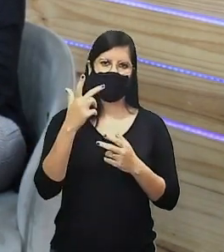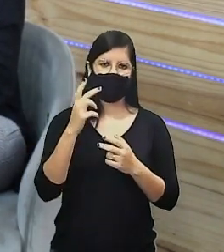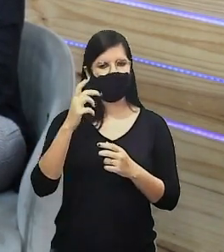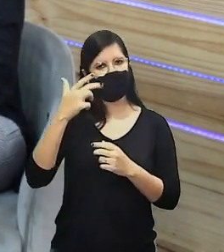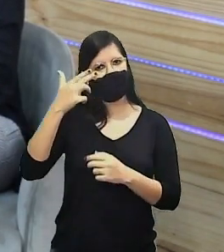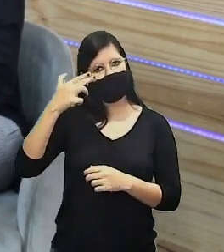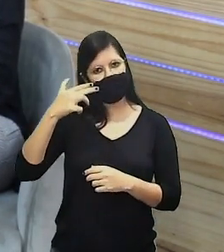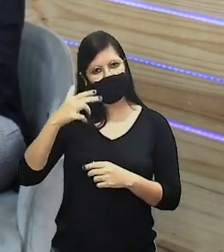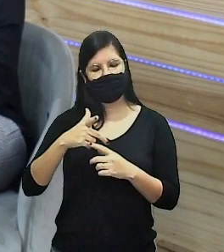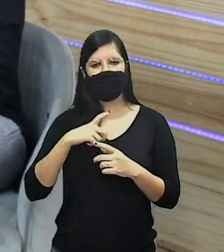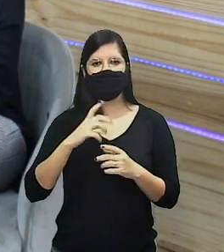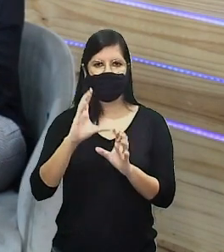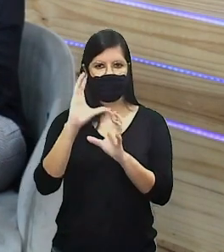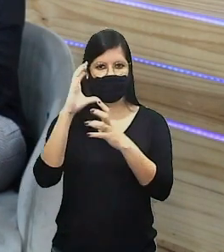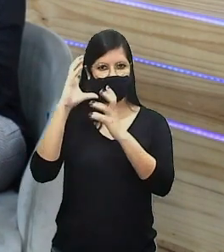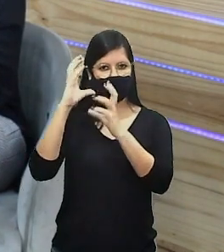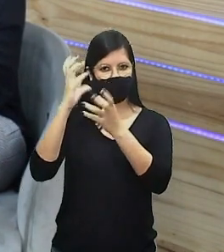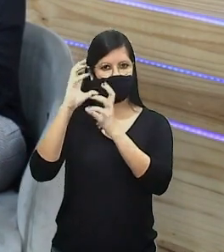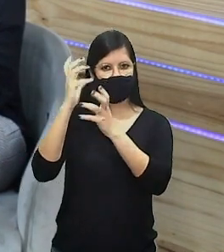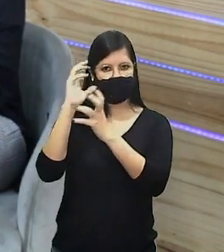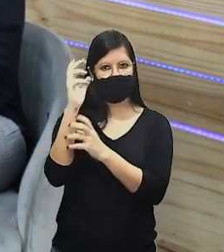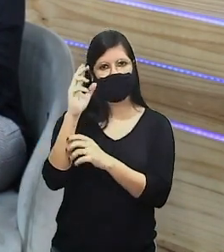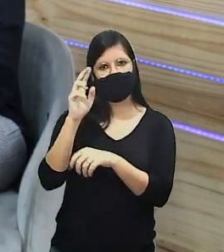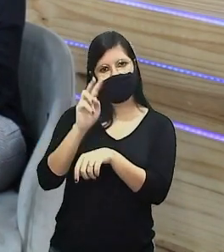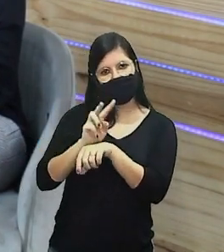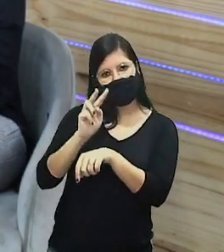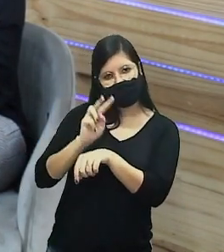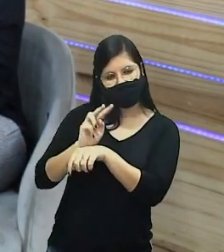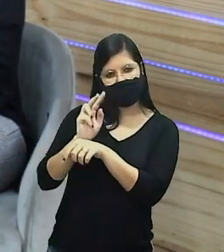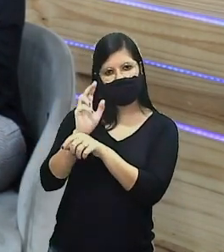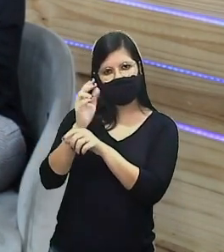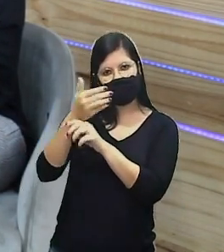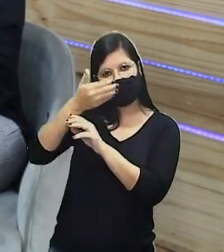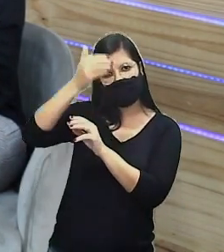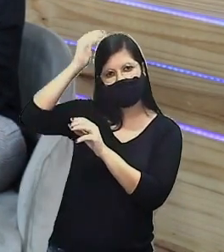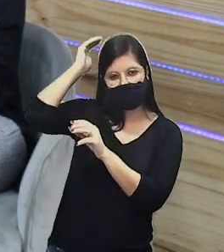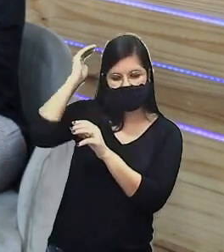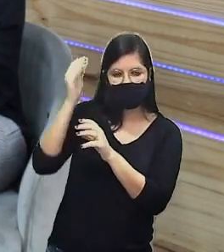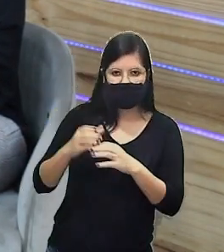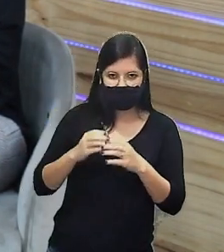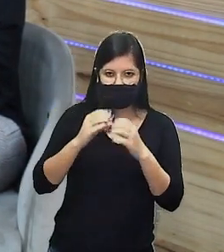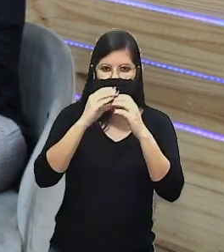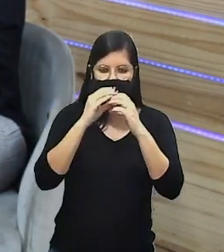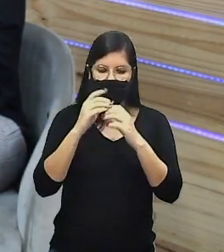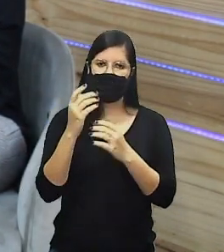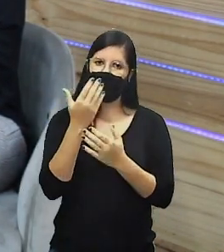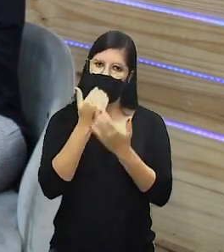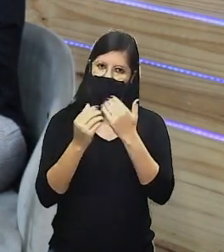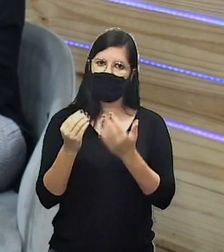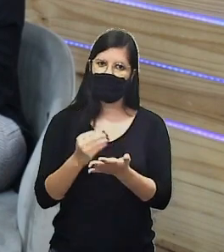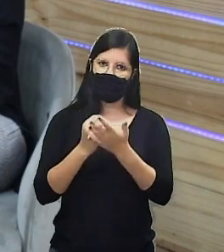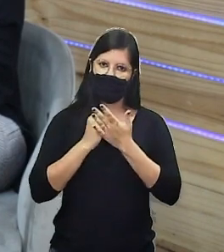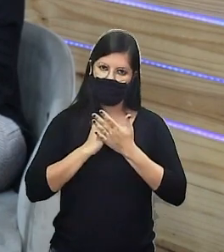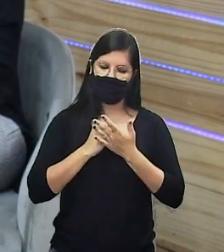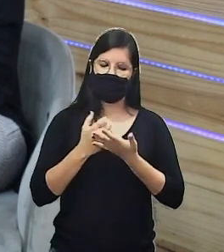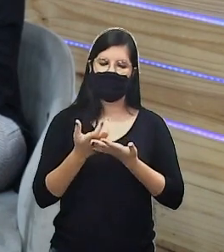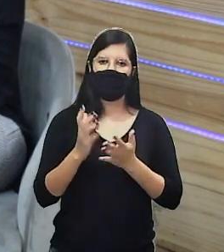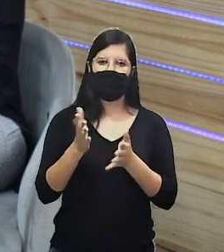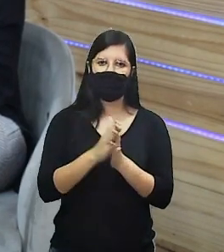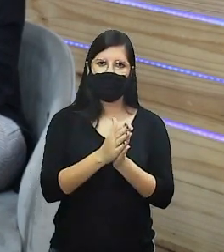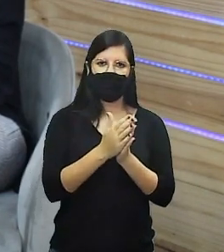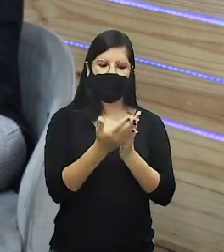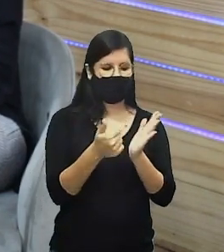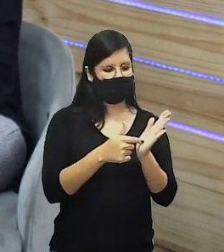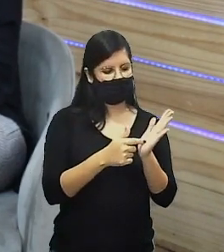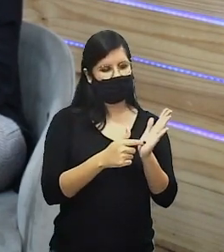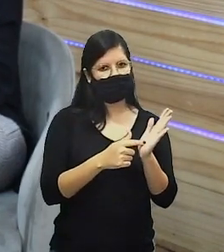e o coqueiro que protege, o coqueiro que dá sombra, às vezes até alimenta também, né? Exato. Quem não já leu um livro A Sombra de